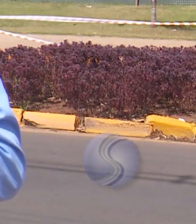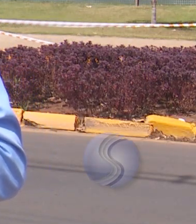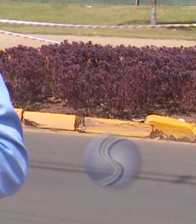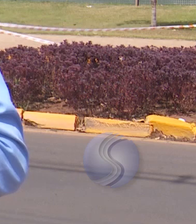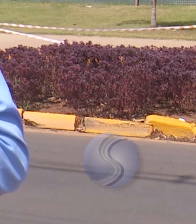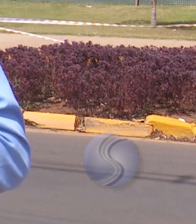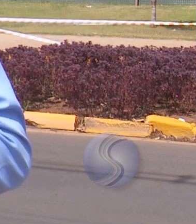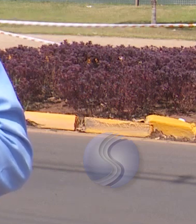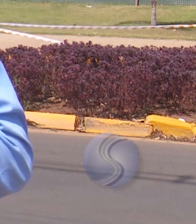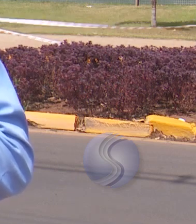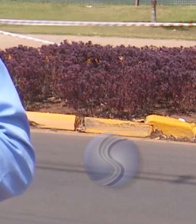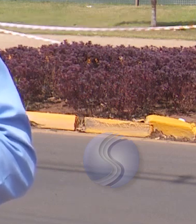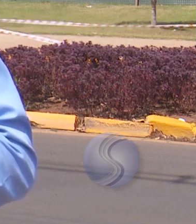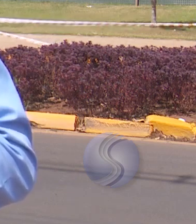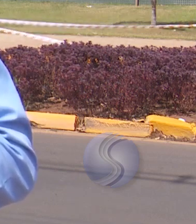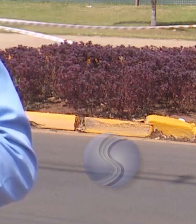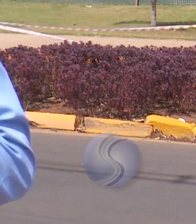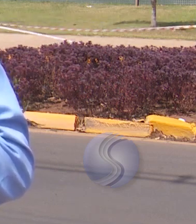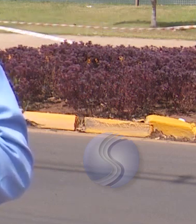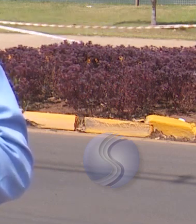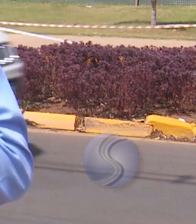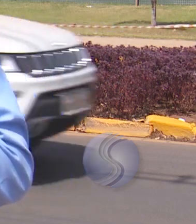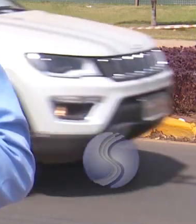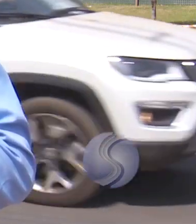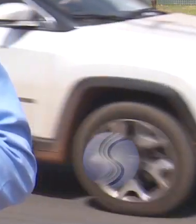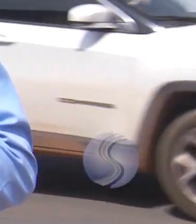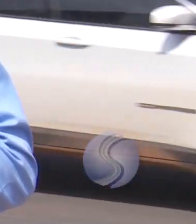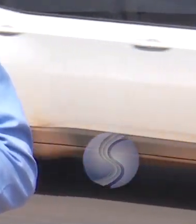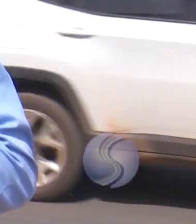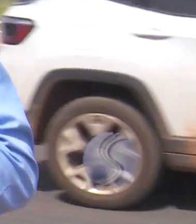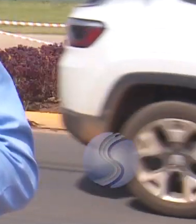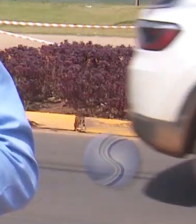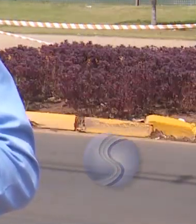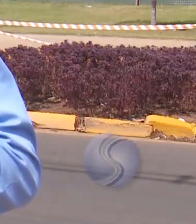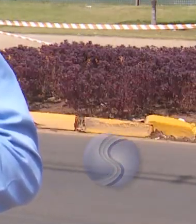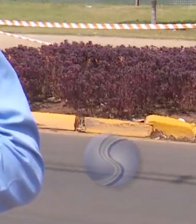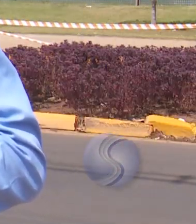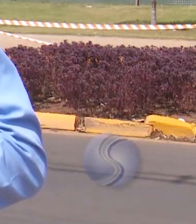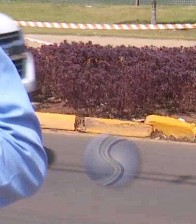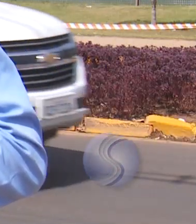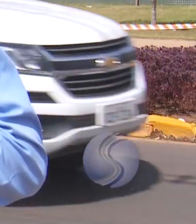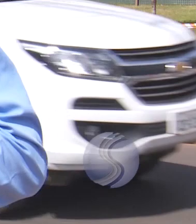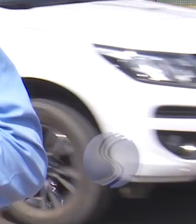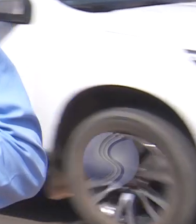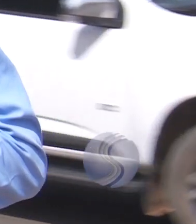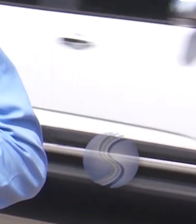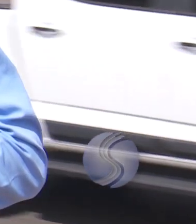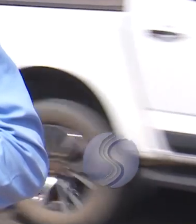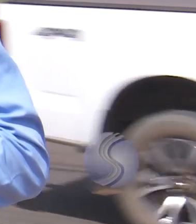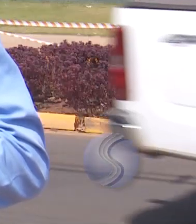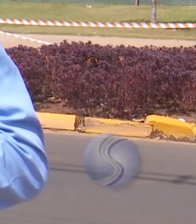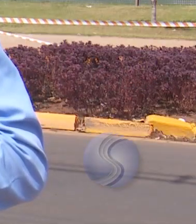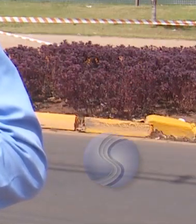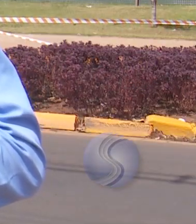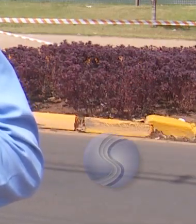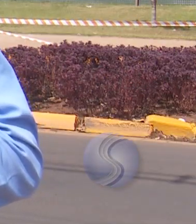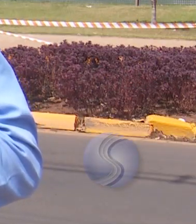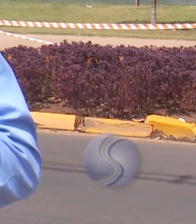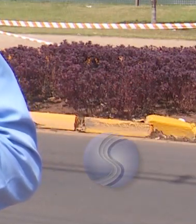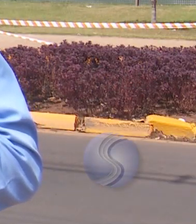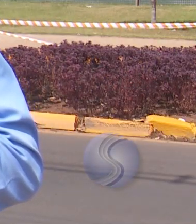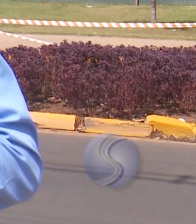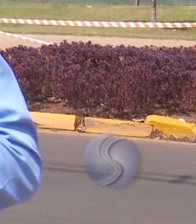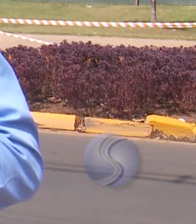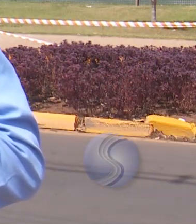número triste de 2 mortes que foram confirmadas por Covid-19 no município de Sorriso. O caso de um jovem de apenas